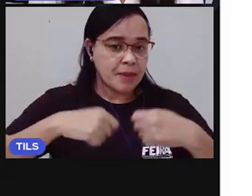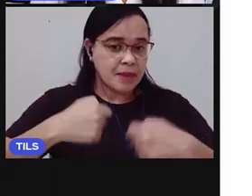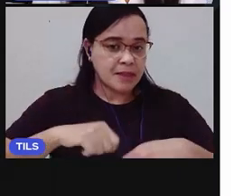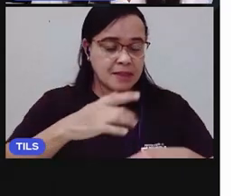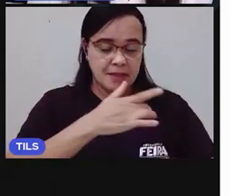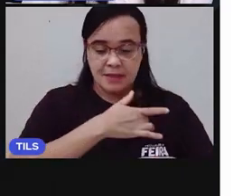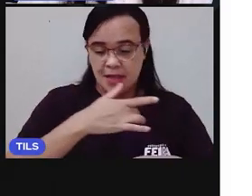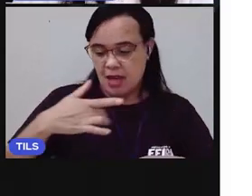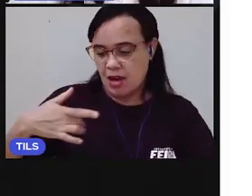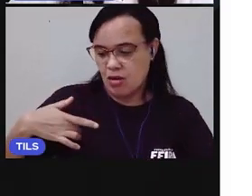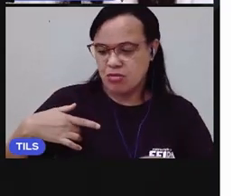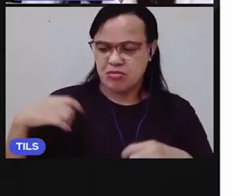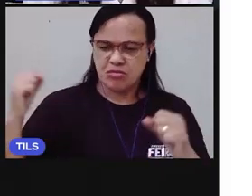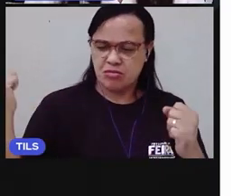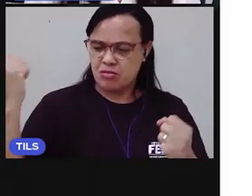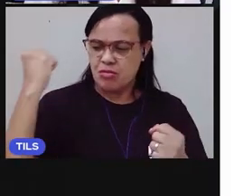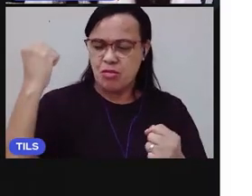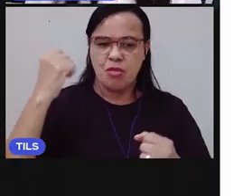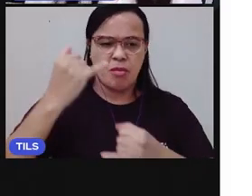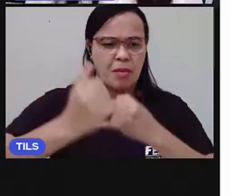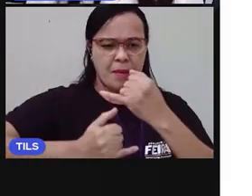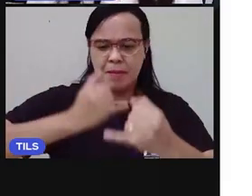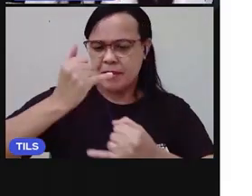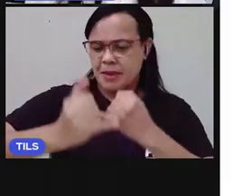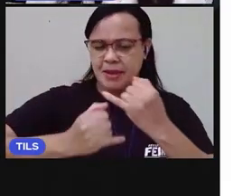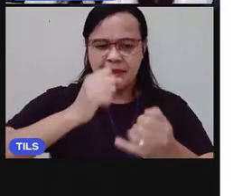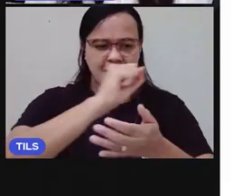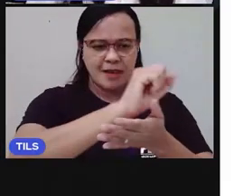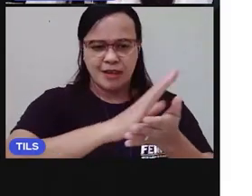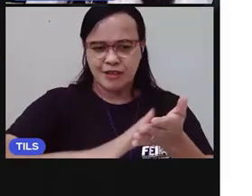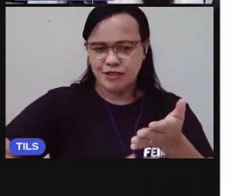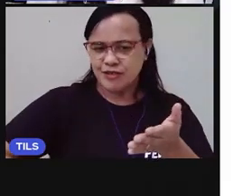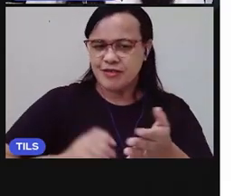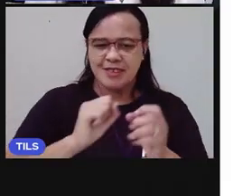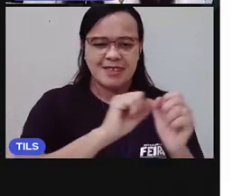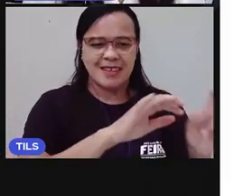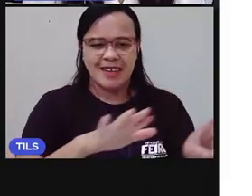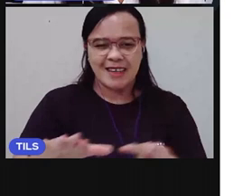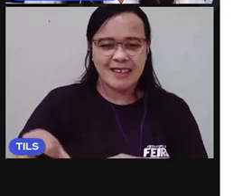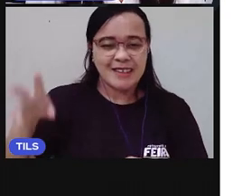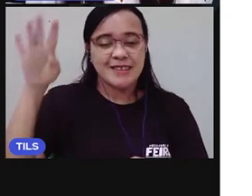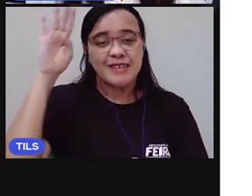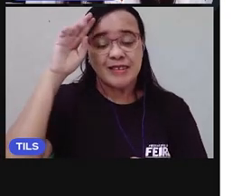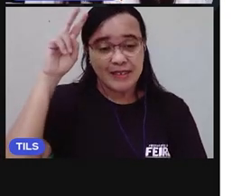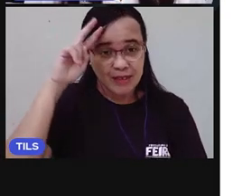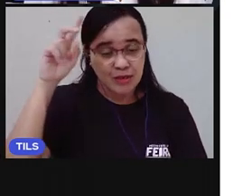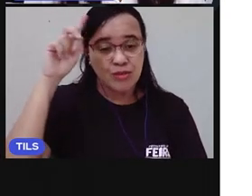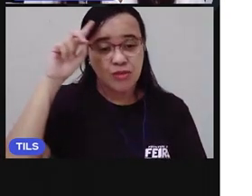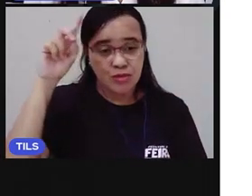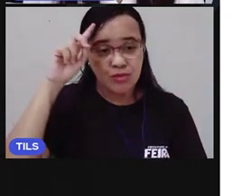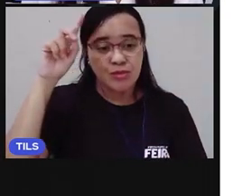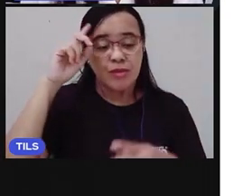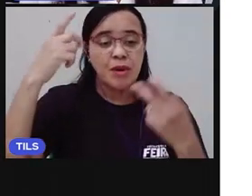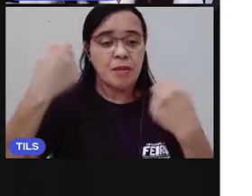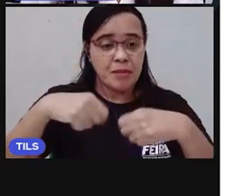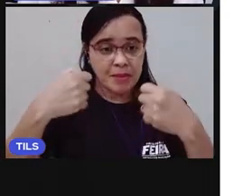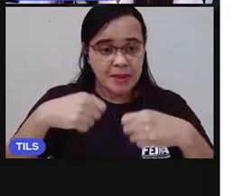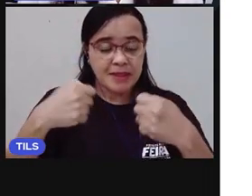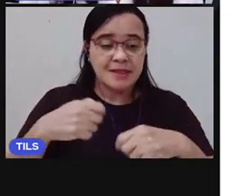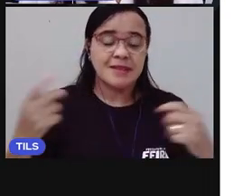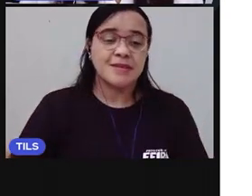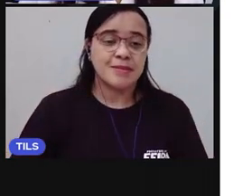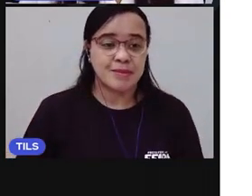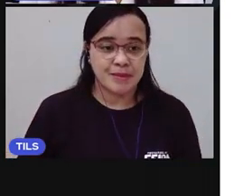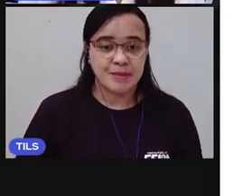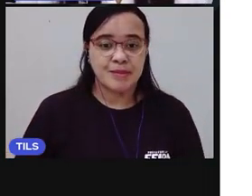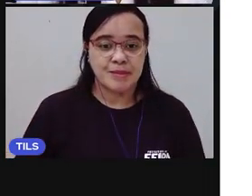para brincar para fazer todos os nossos atividades no dia a dia a gente fez tanto da pró-saúde até um